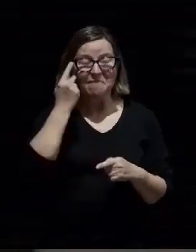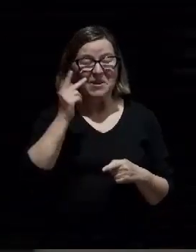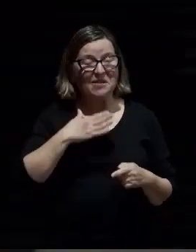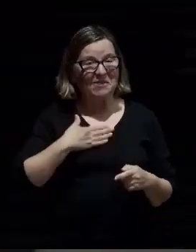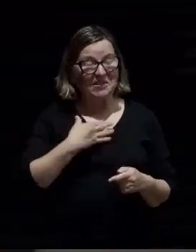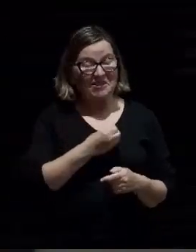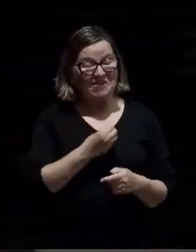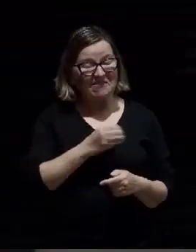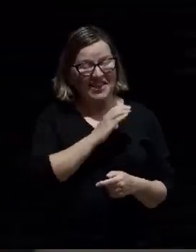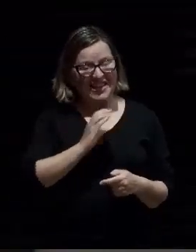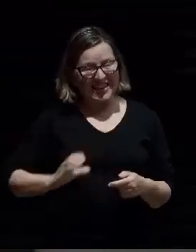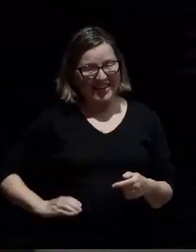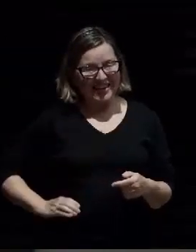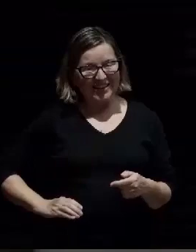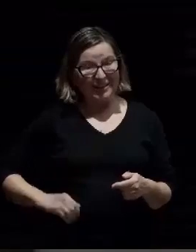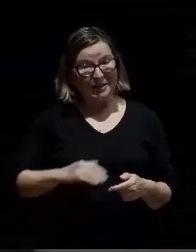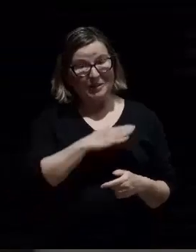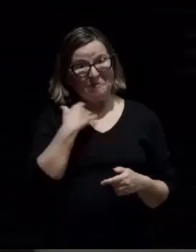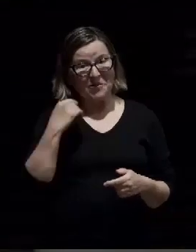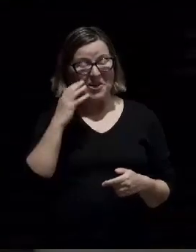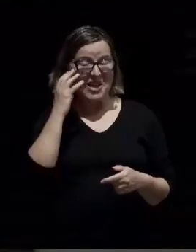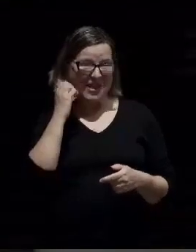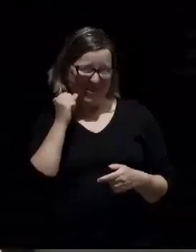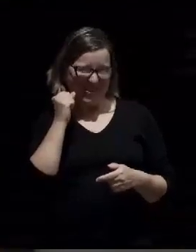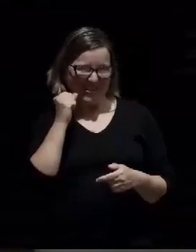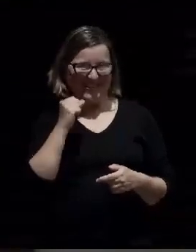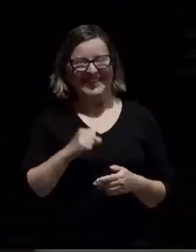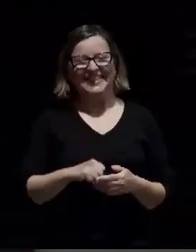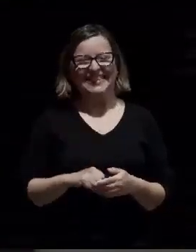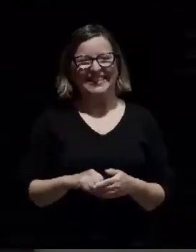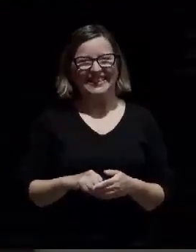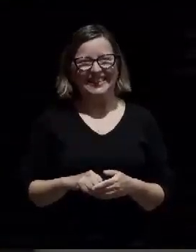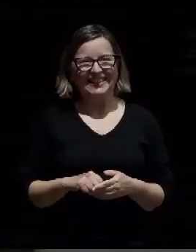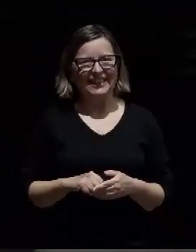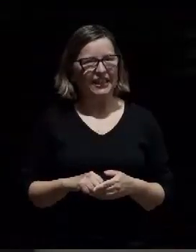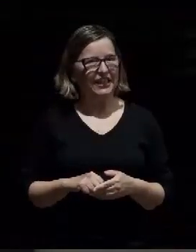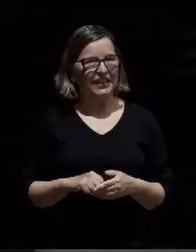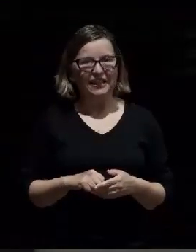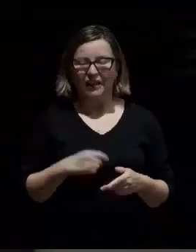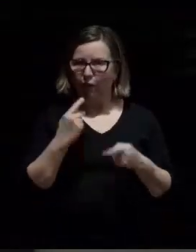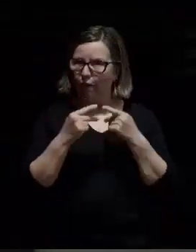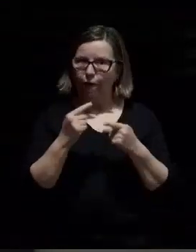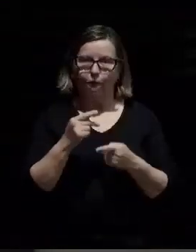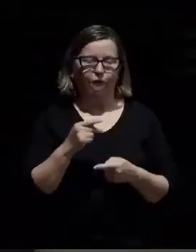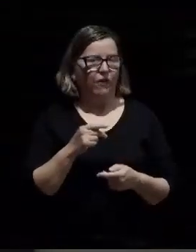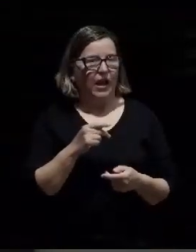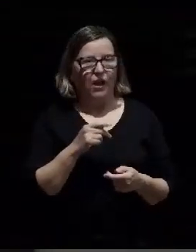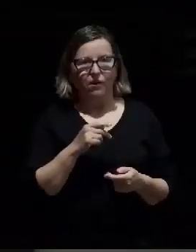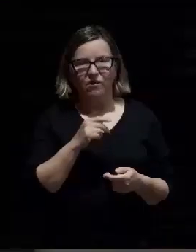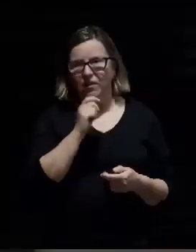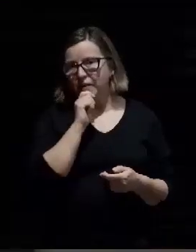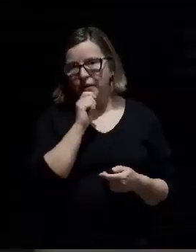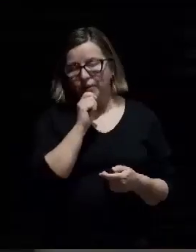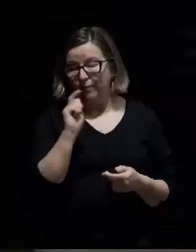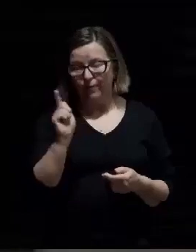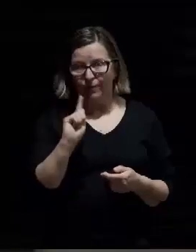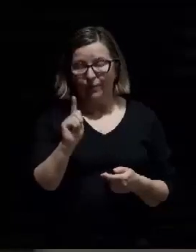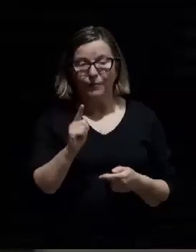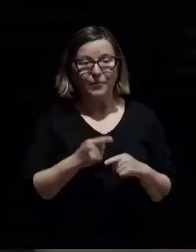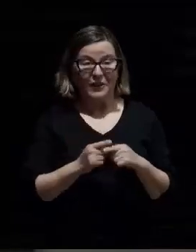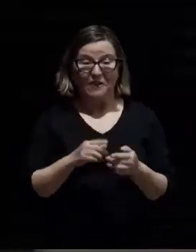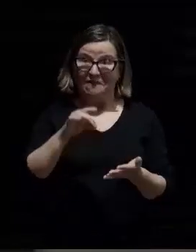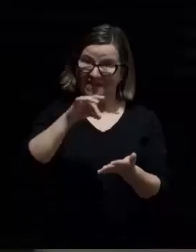é Cristo e o morrer é lucro. Isso não é só conversa fiada, não. Isso é fato de que